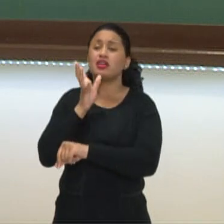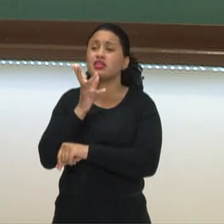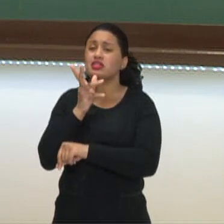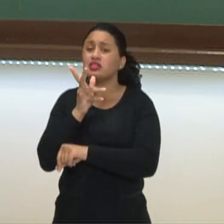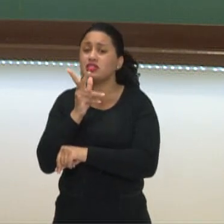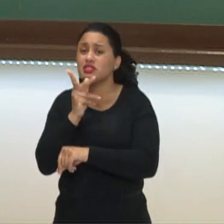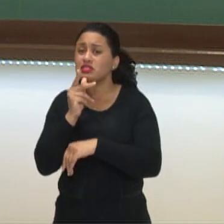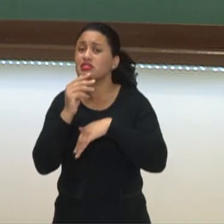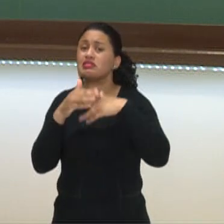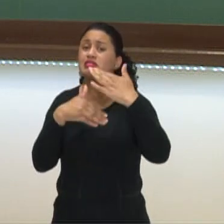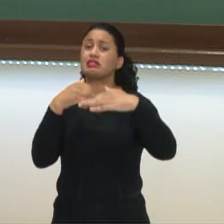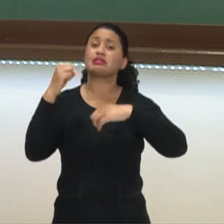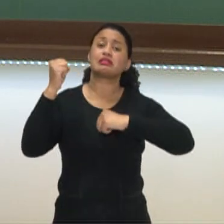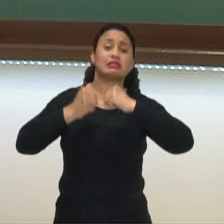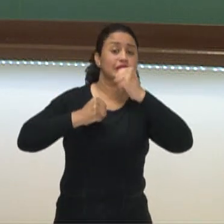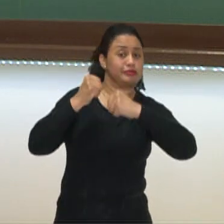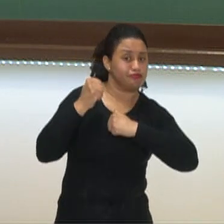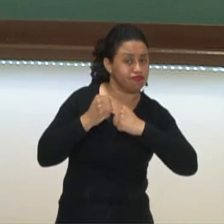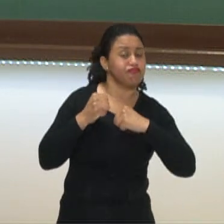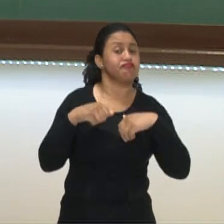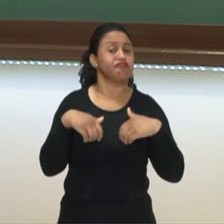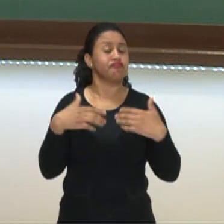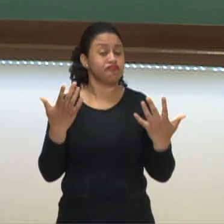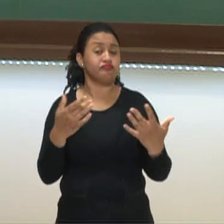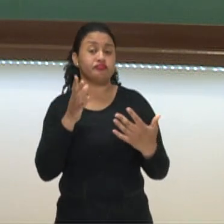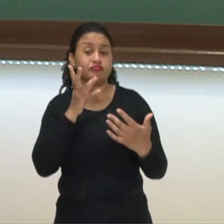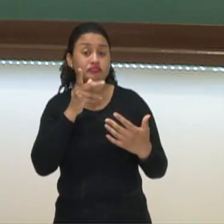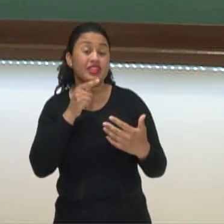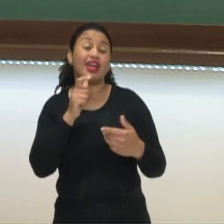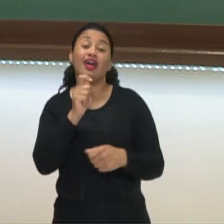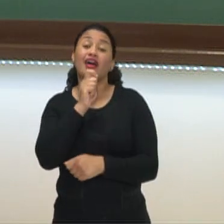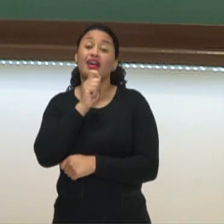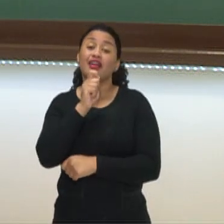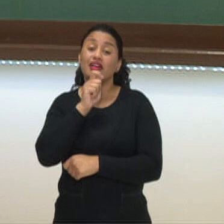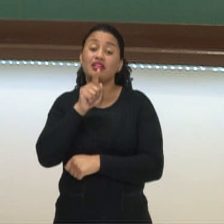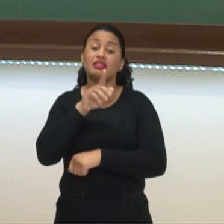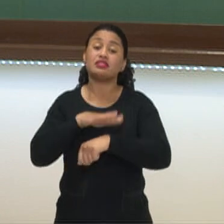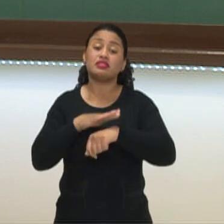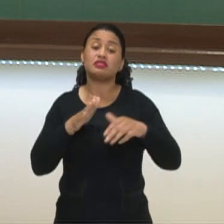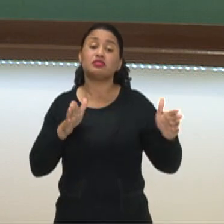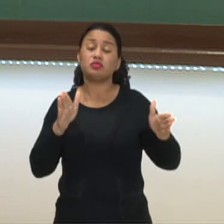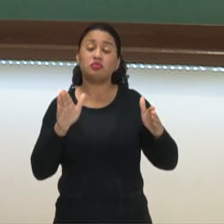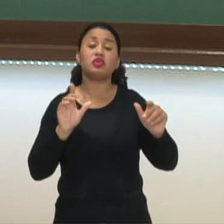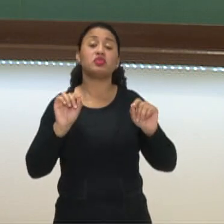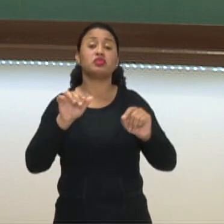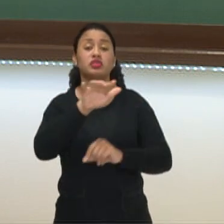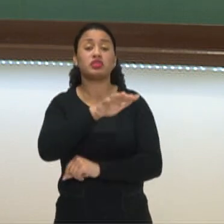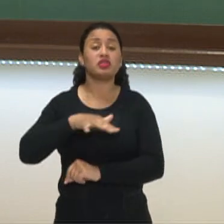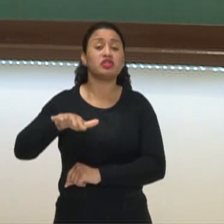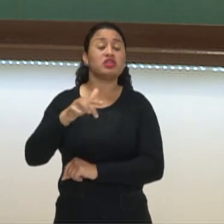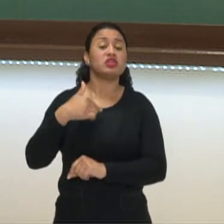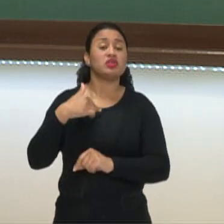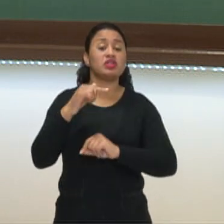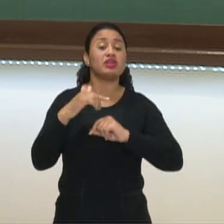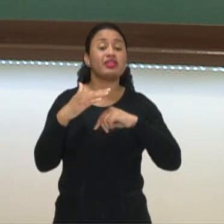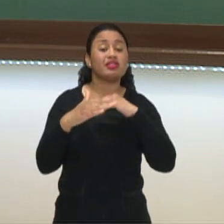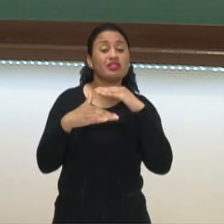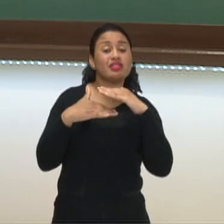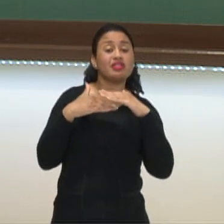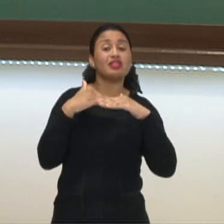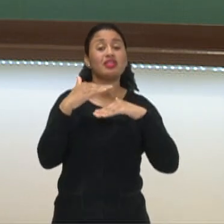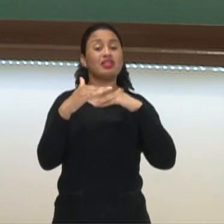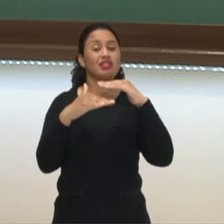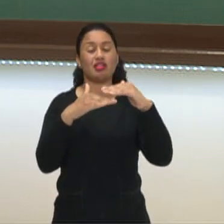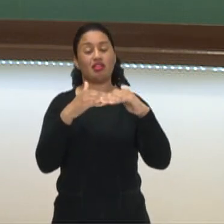se industrializar e eles estão passando ainda nesse momento por uma situação de desenvolvimento. Eles